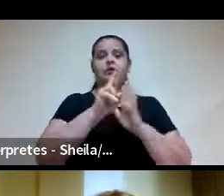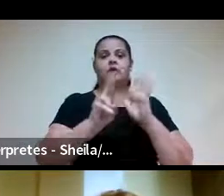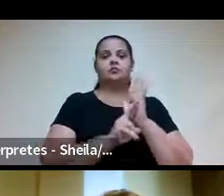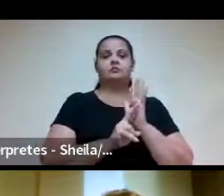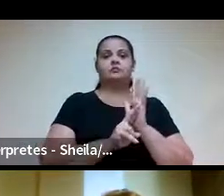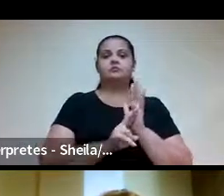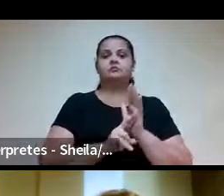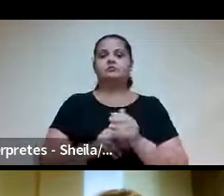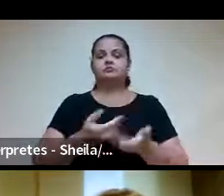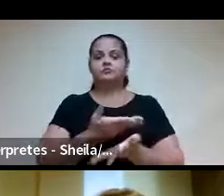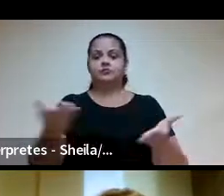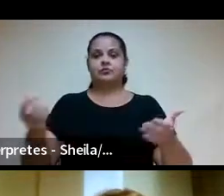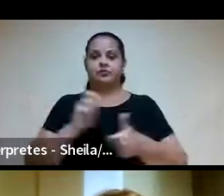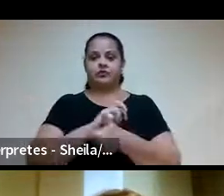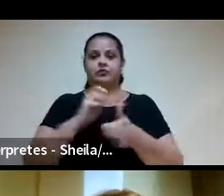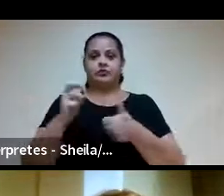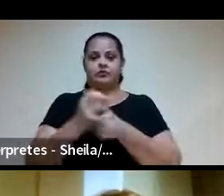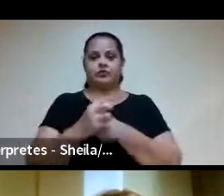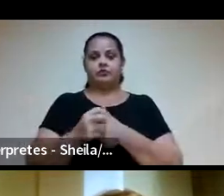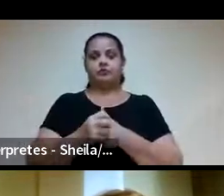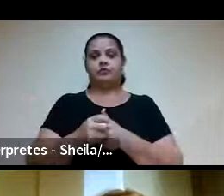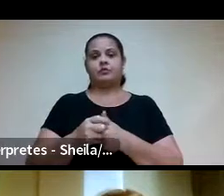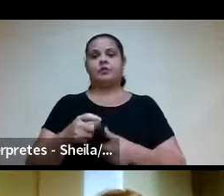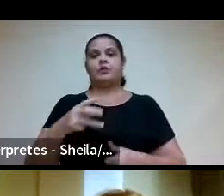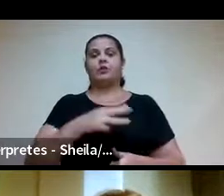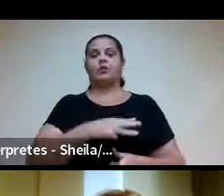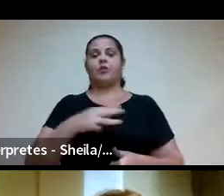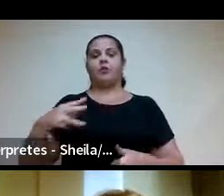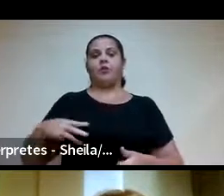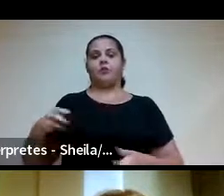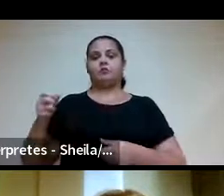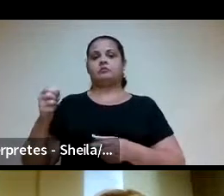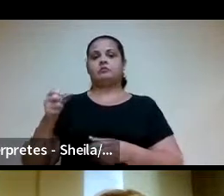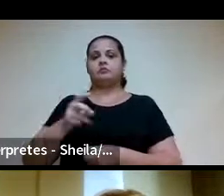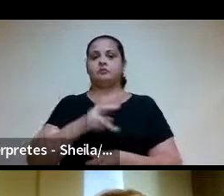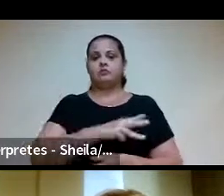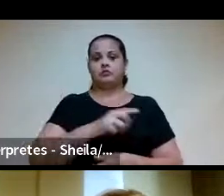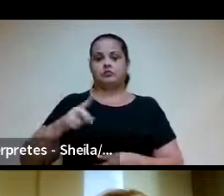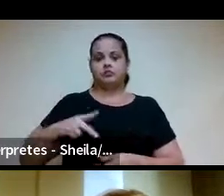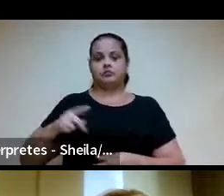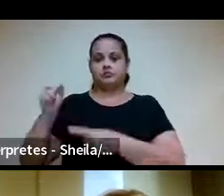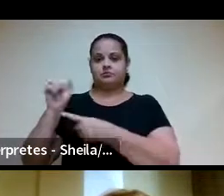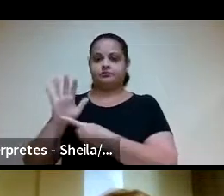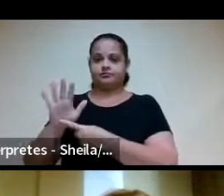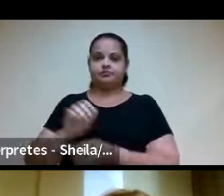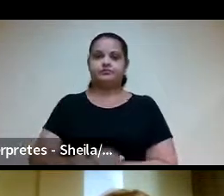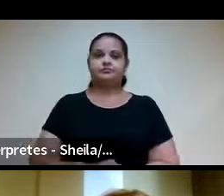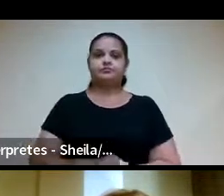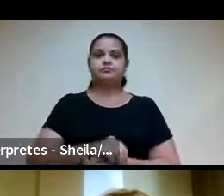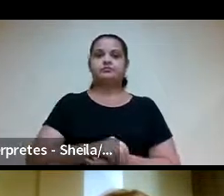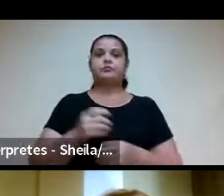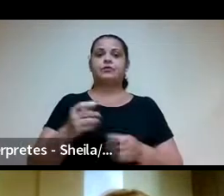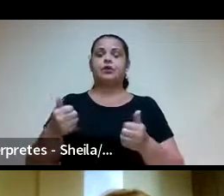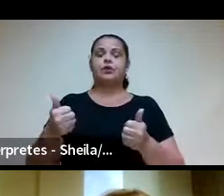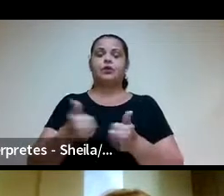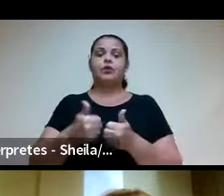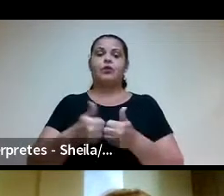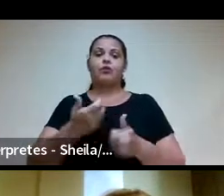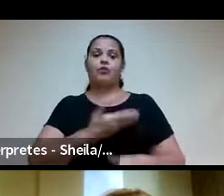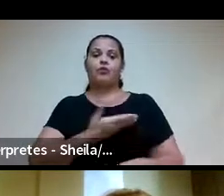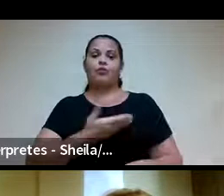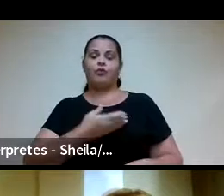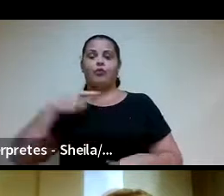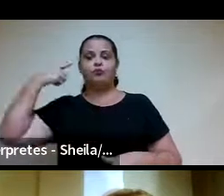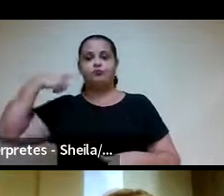colega do tribunal, nobre representante do Ministério Público, nobre colega Altair Soares, que me antecedeu na tribuna, nesta